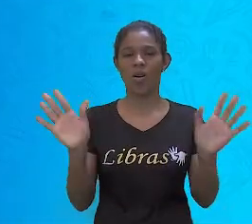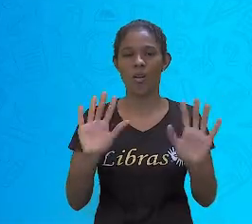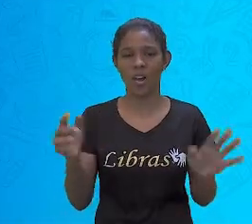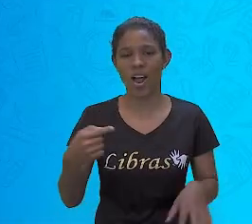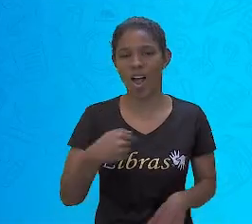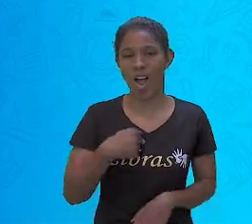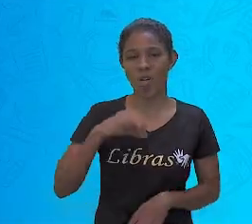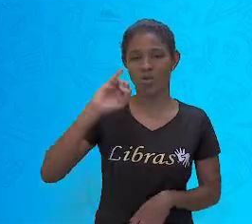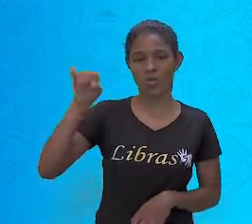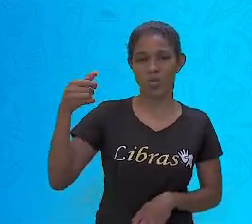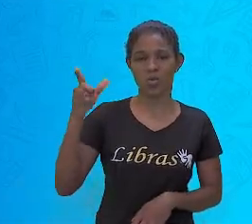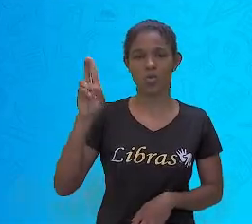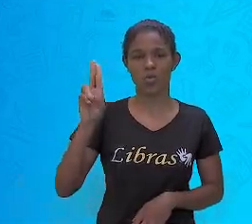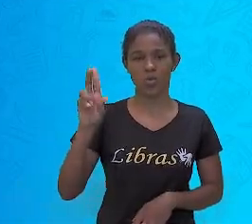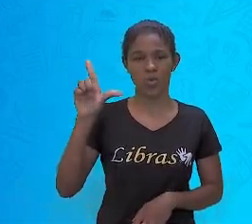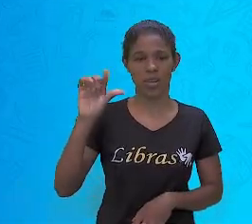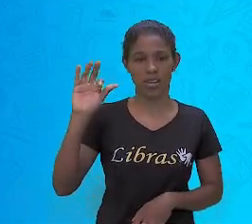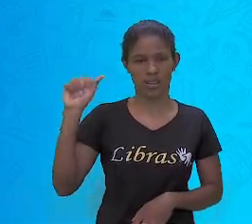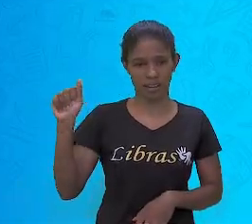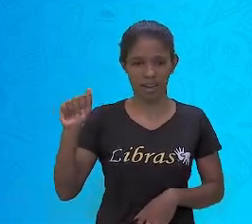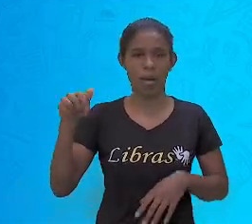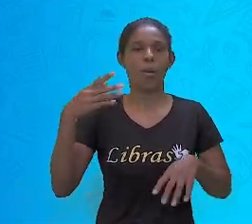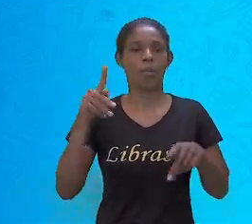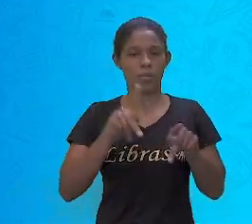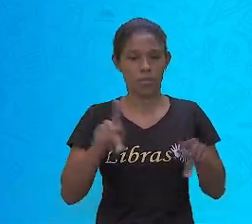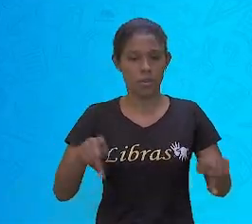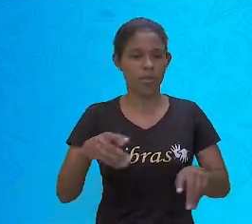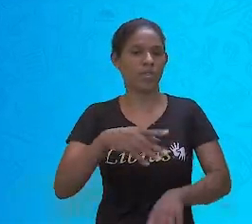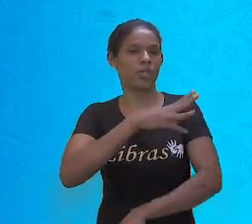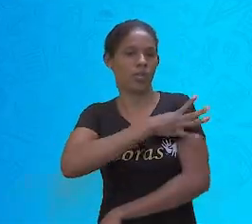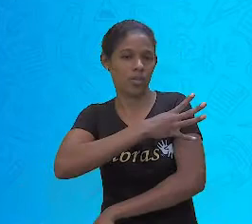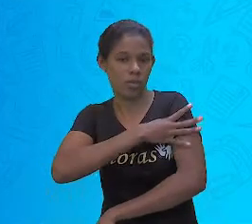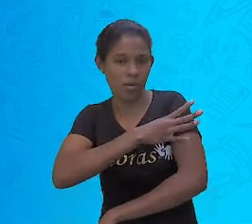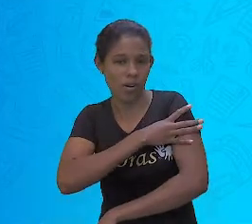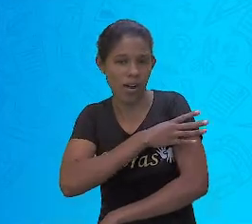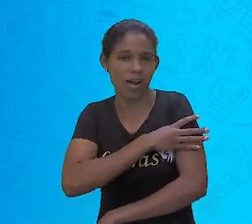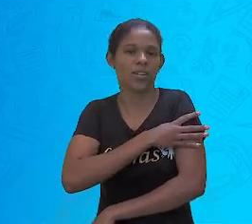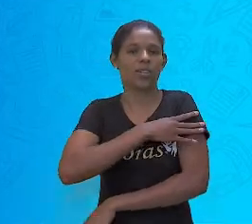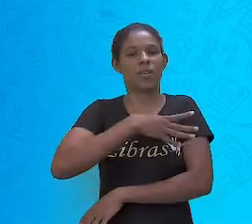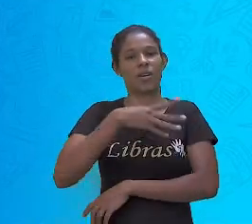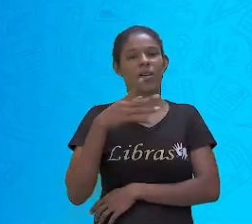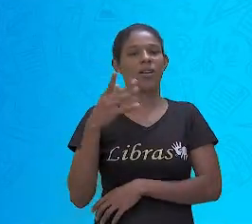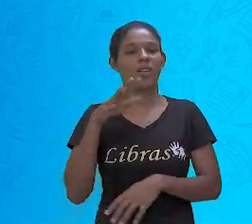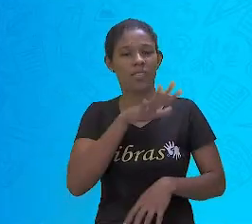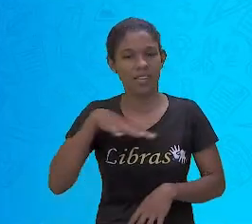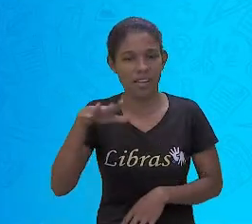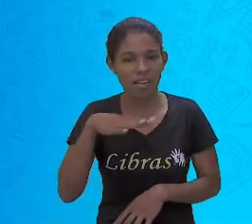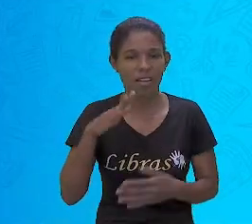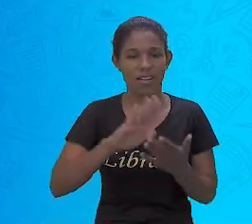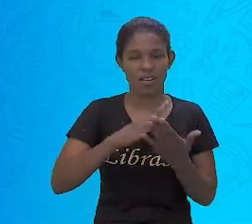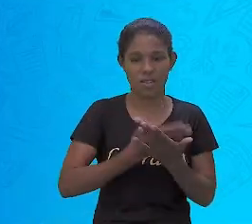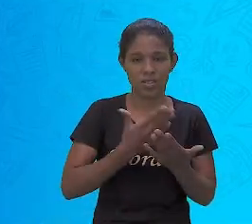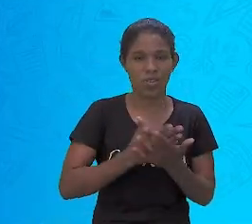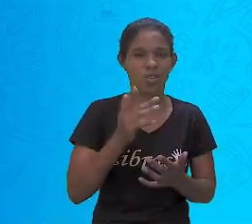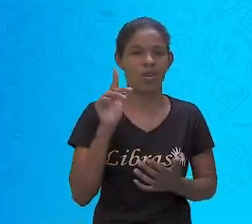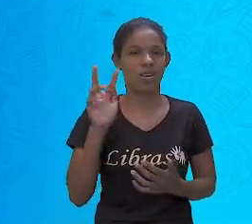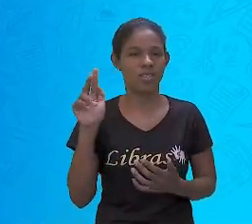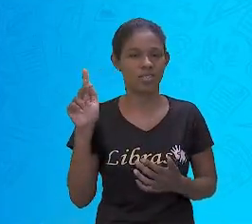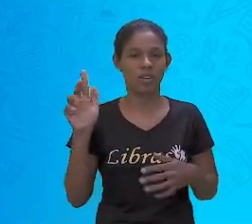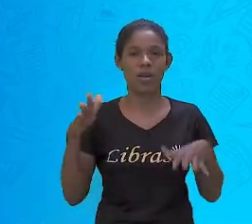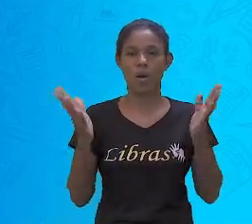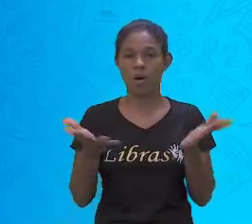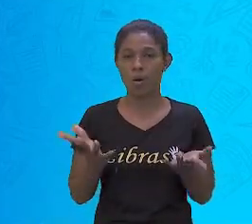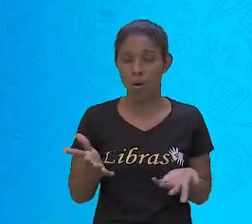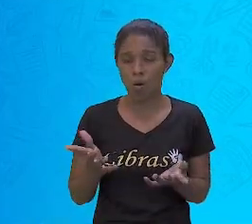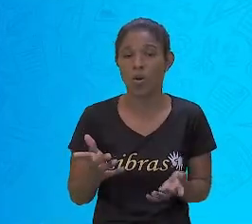Olá, eu sou Juliana, professora do quarto ano da Rede Municipal de Governador Valadares. E hoje vamos iniciar a aula de